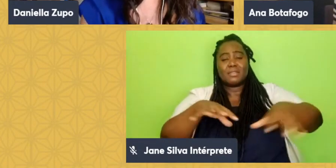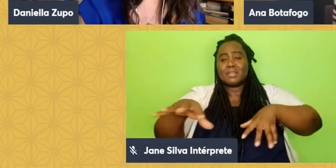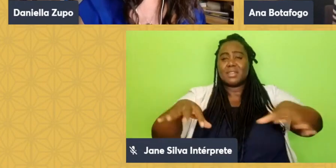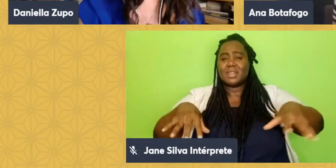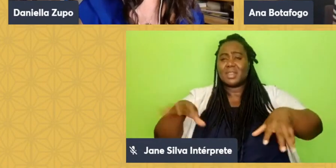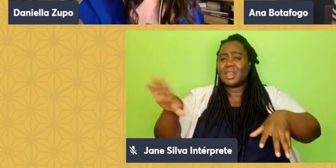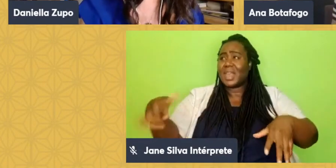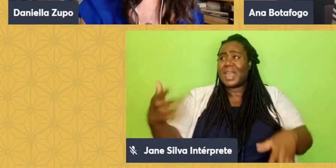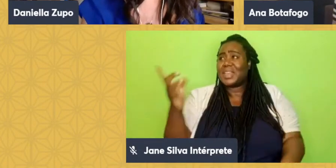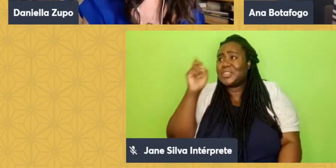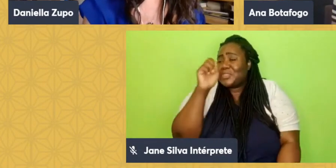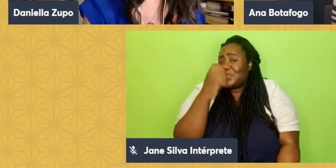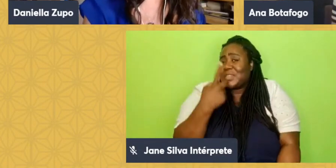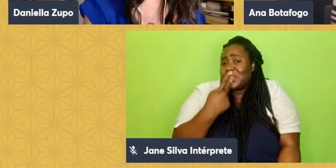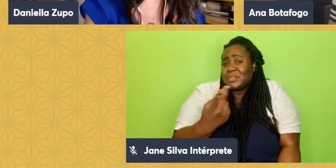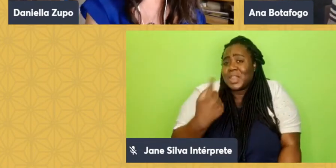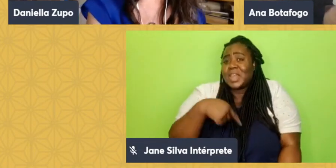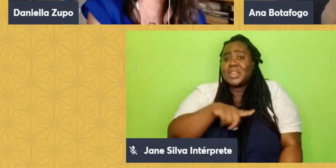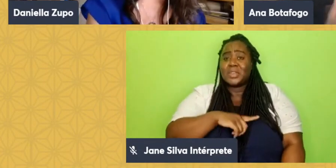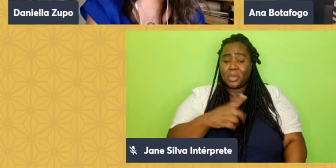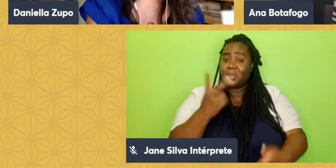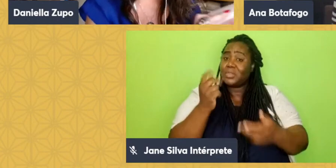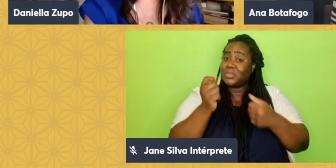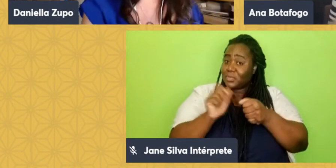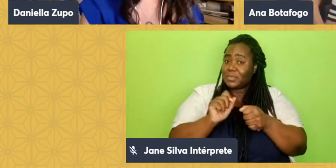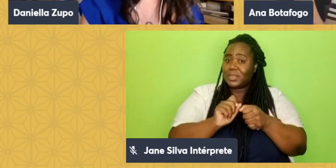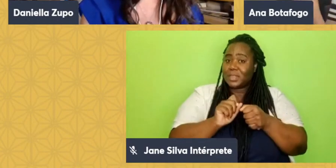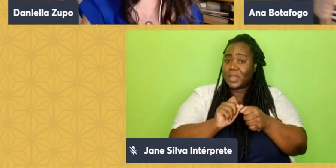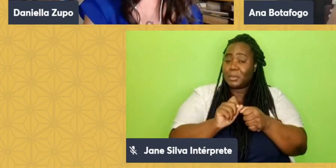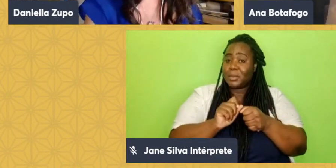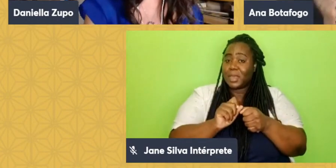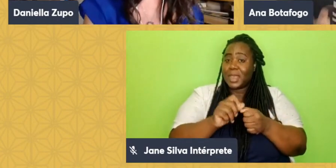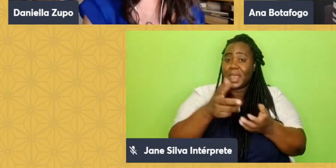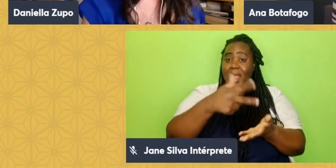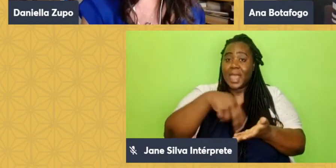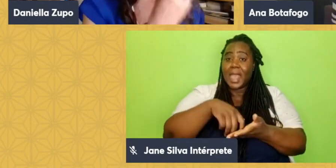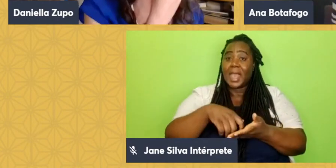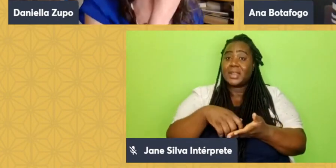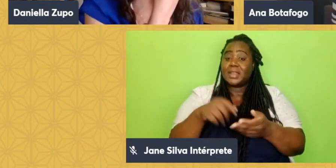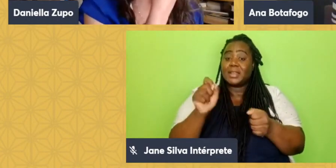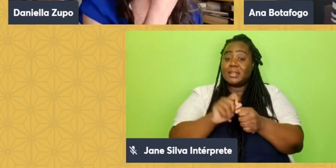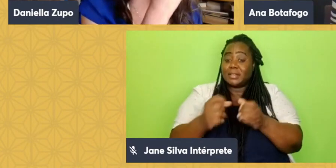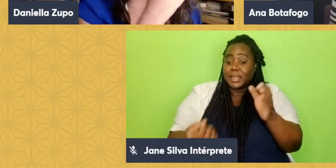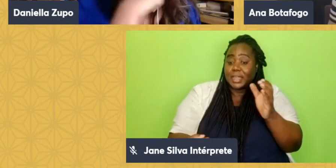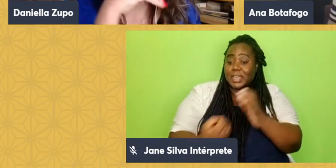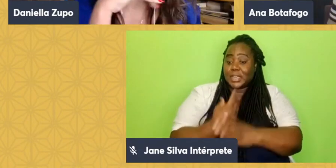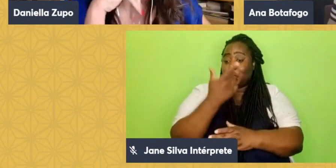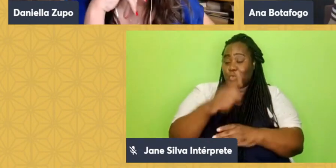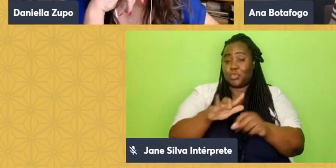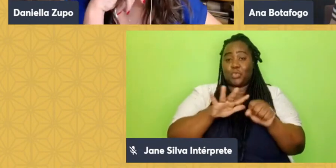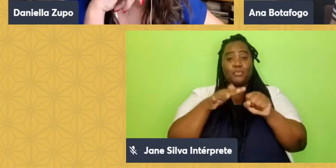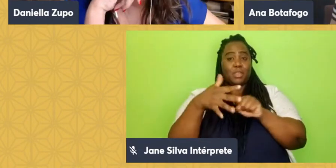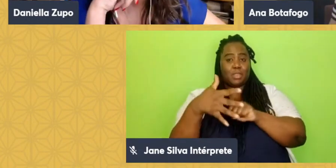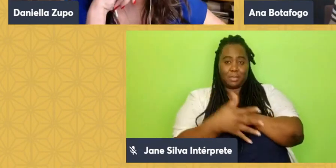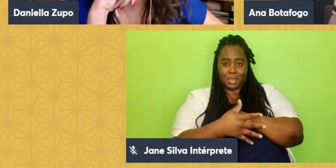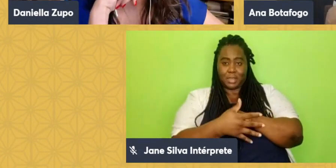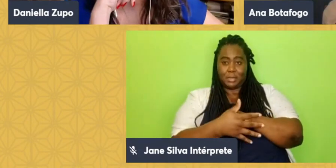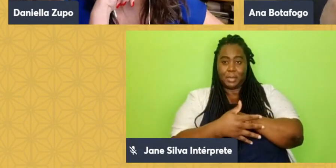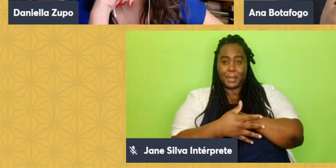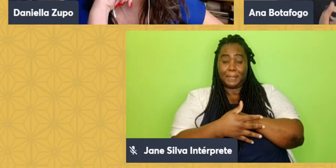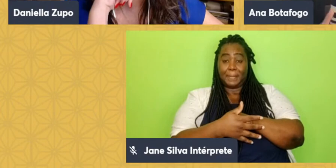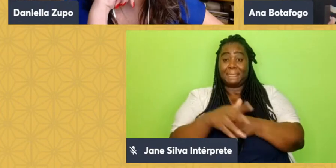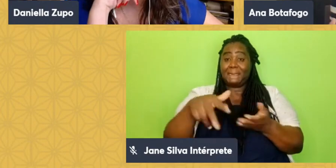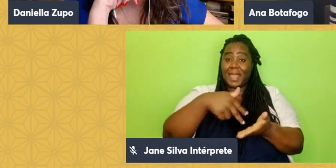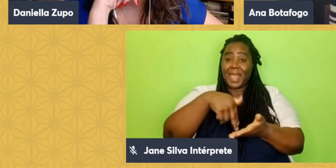e difícil dizer isso nós fizemos a dança se reinventou na pandemia a dança